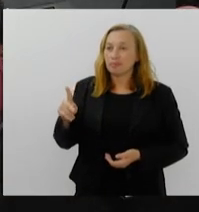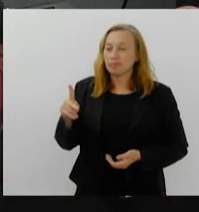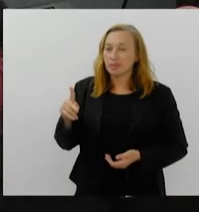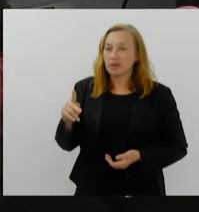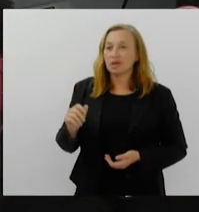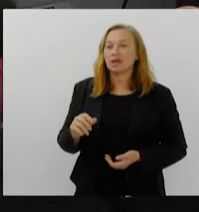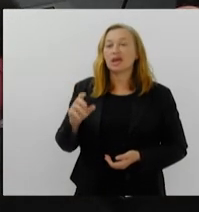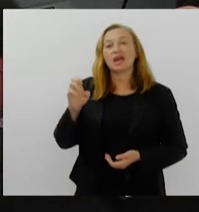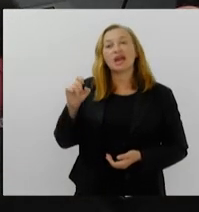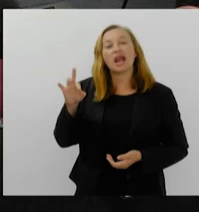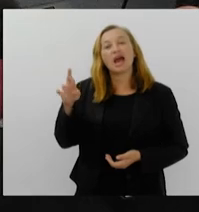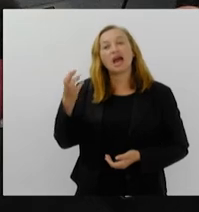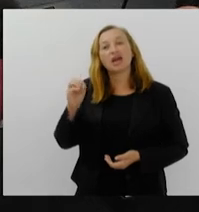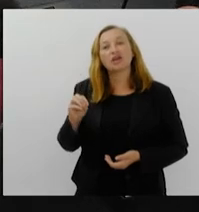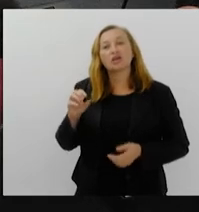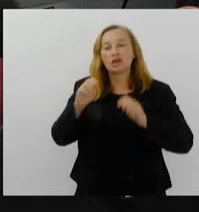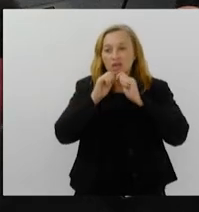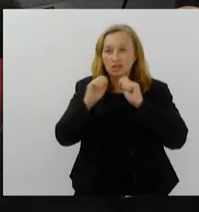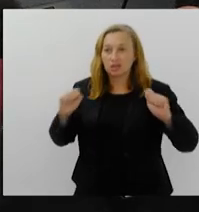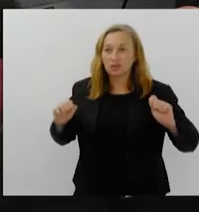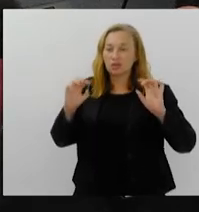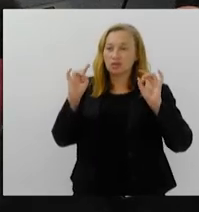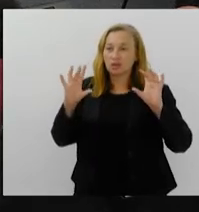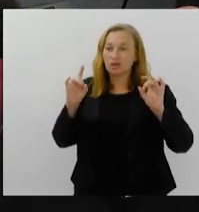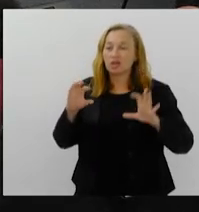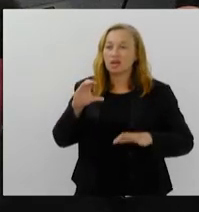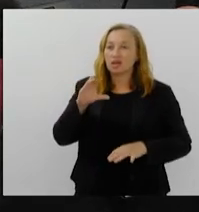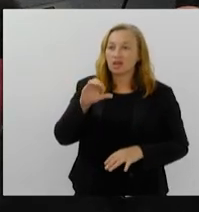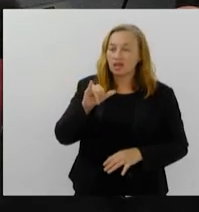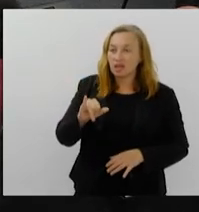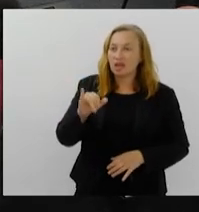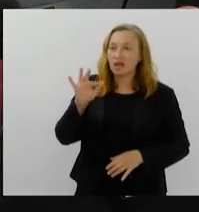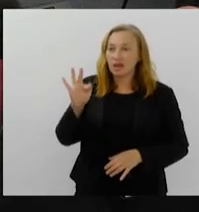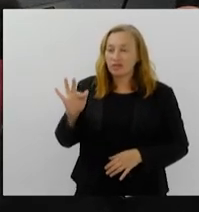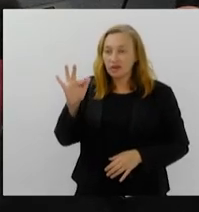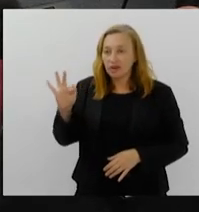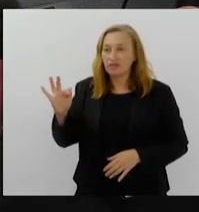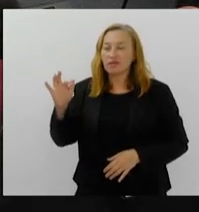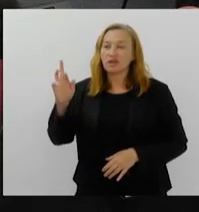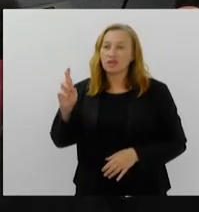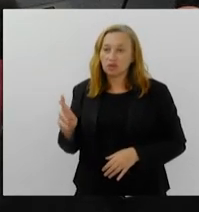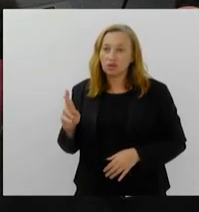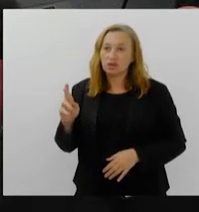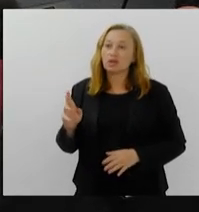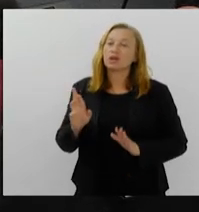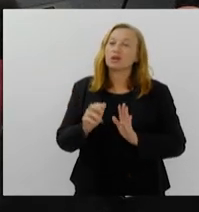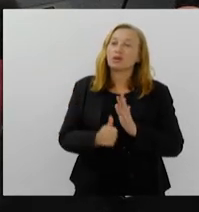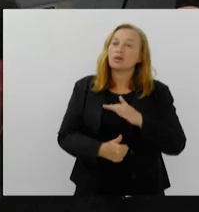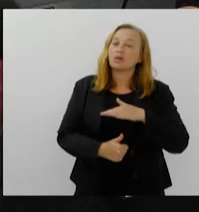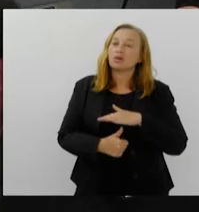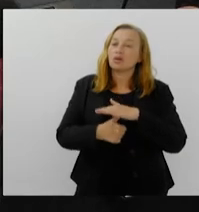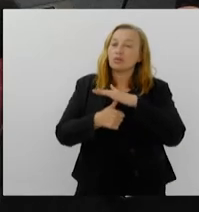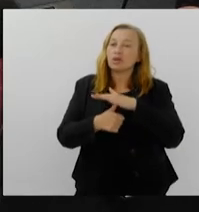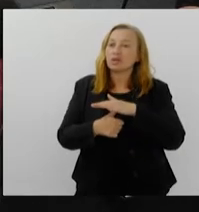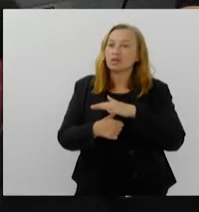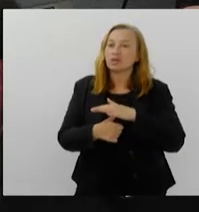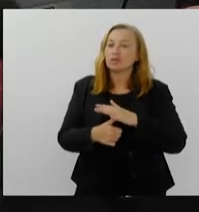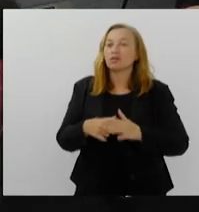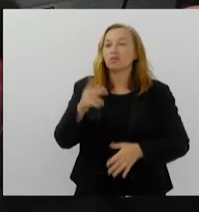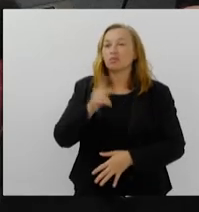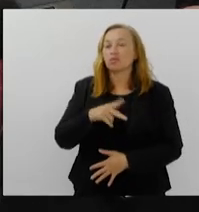Eládio Bandeira, assessor especial do IFRJ, representando o reitor da IFRJ,